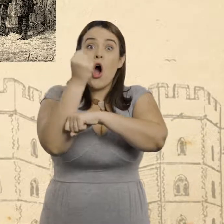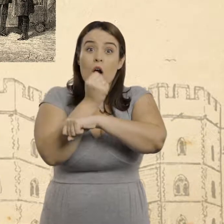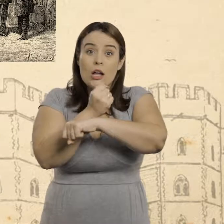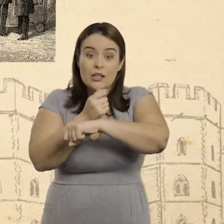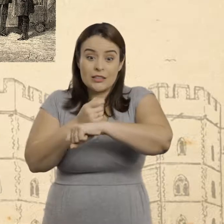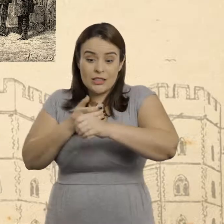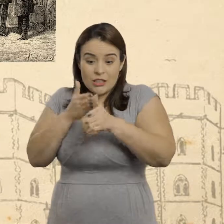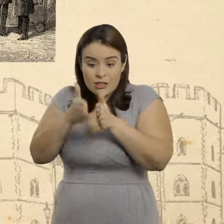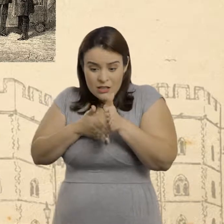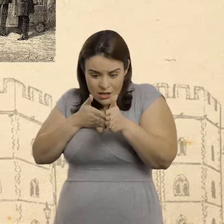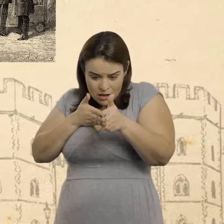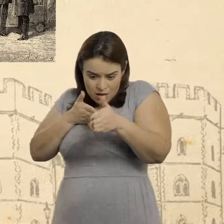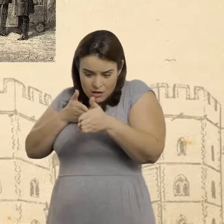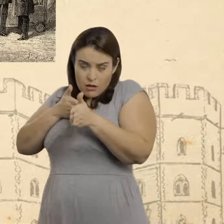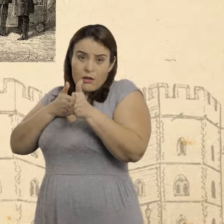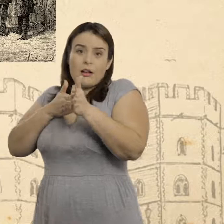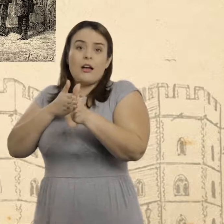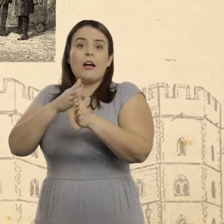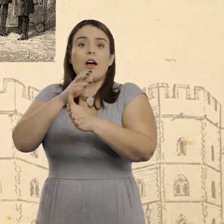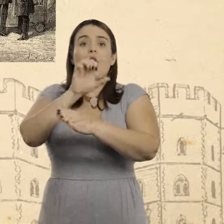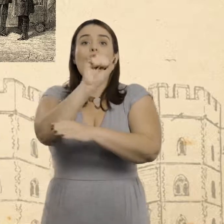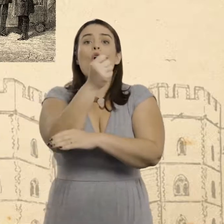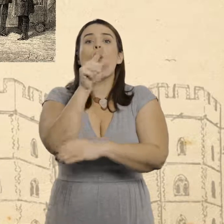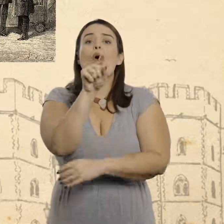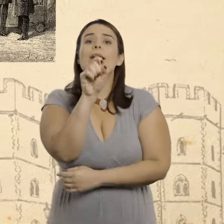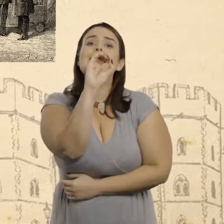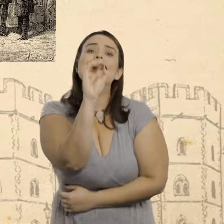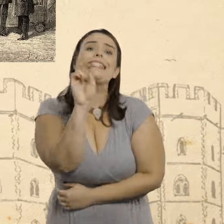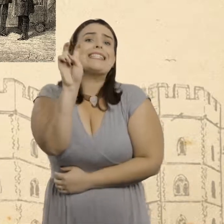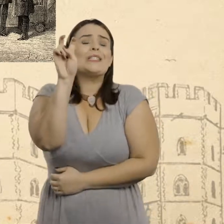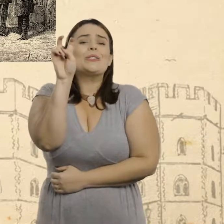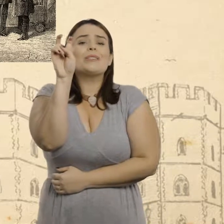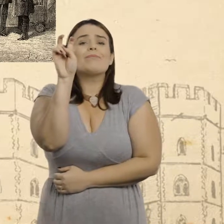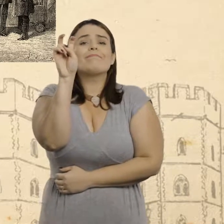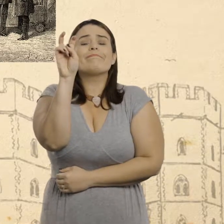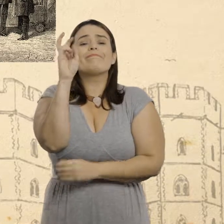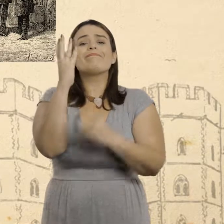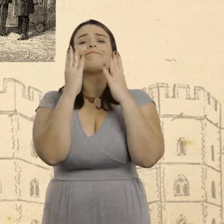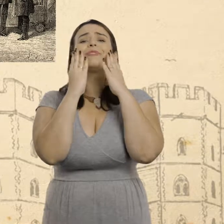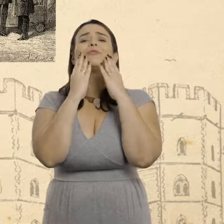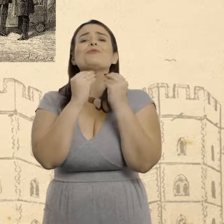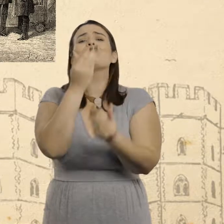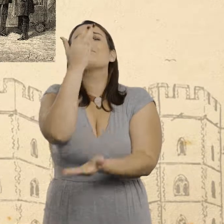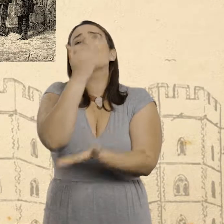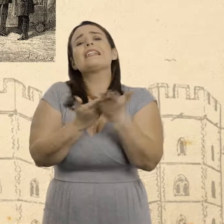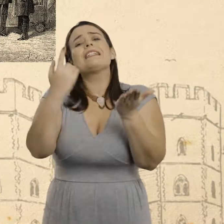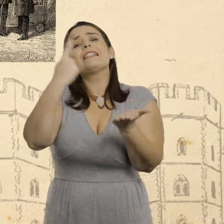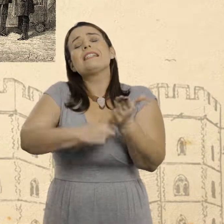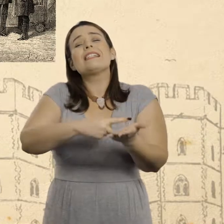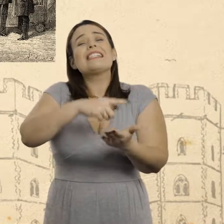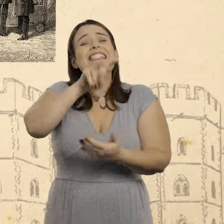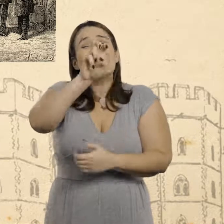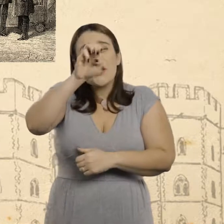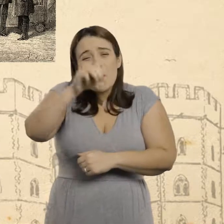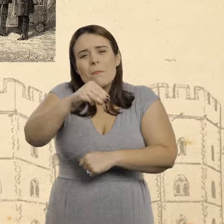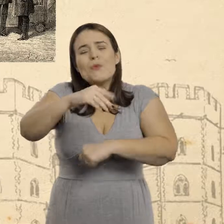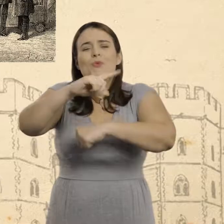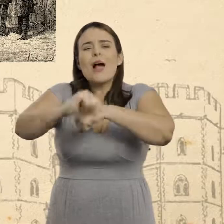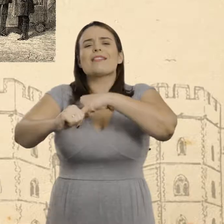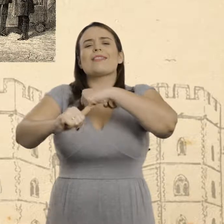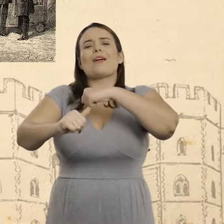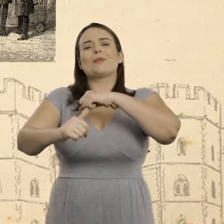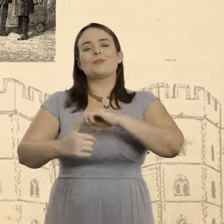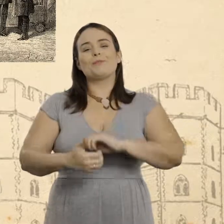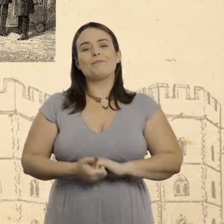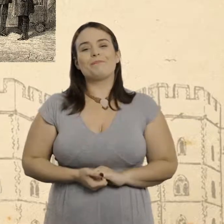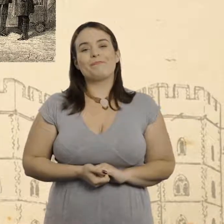8 horas. O trem chegou à estação às 8h05. Phileas Fogg perdeu a aposta por 5 minutos